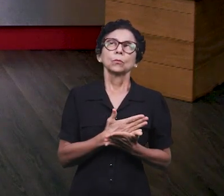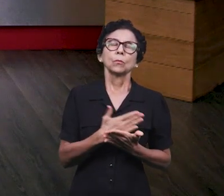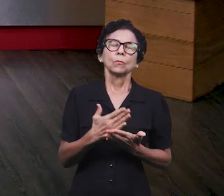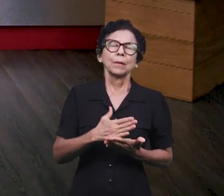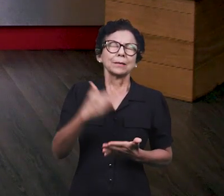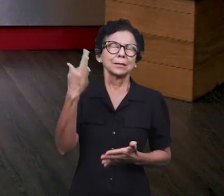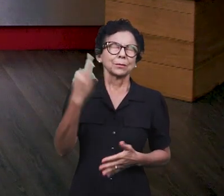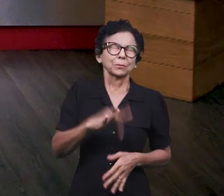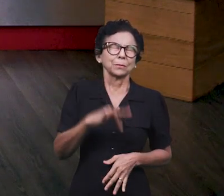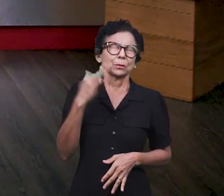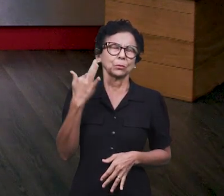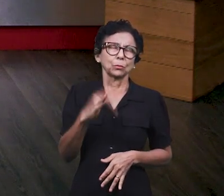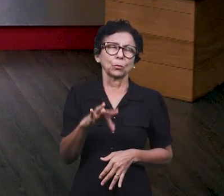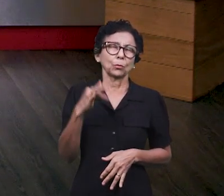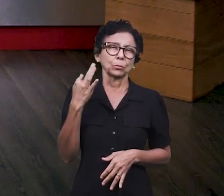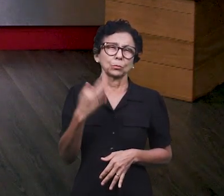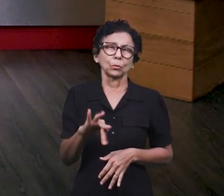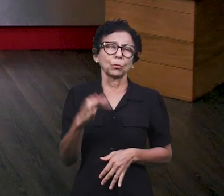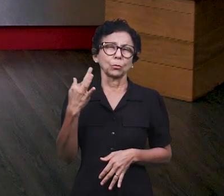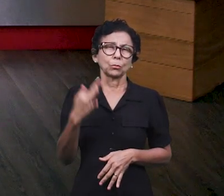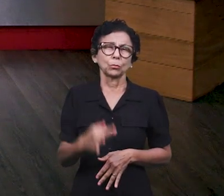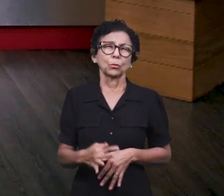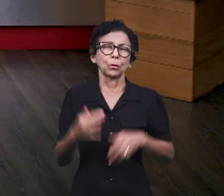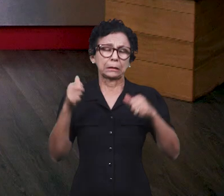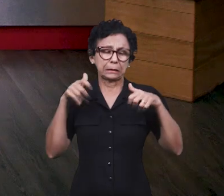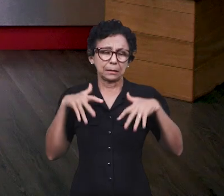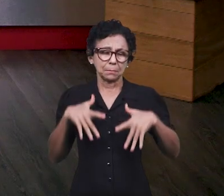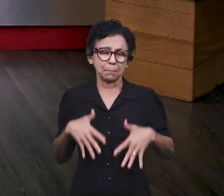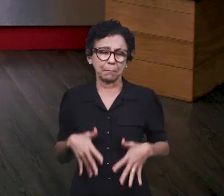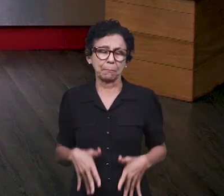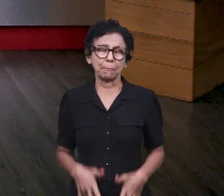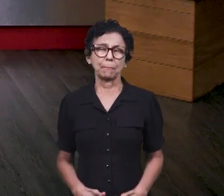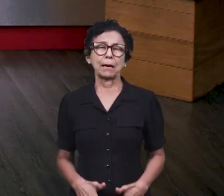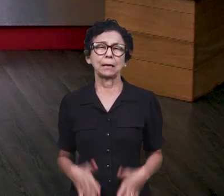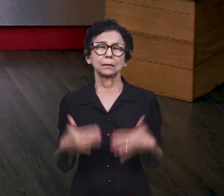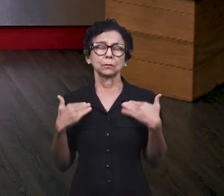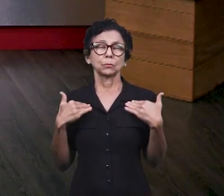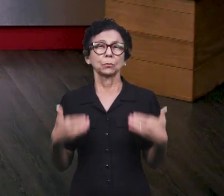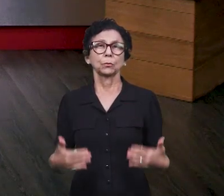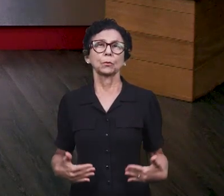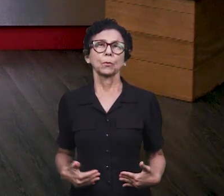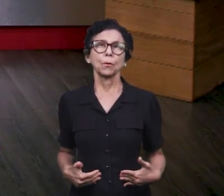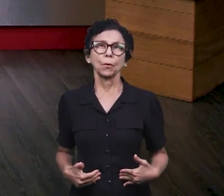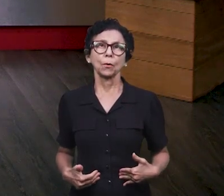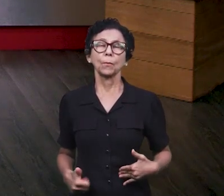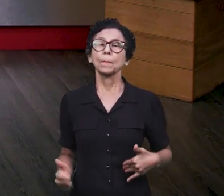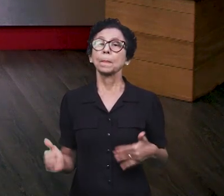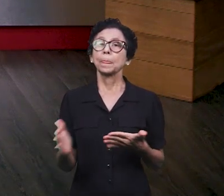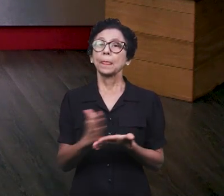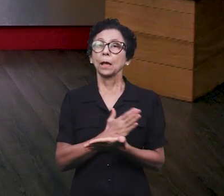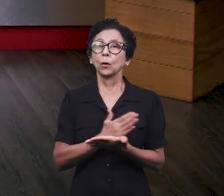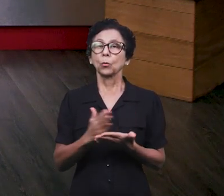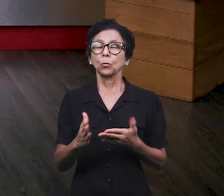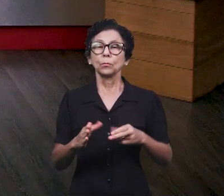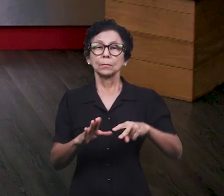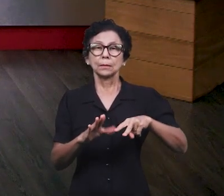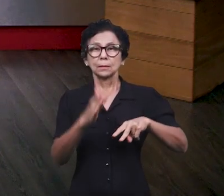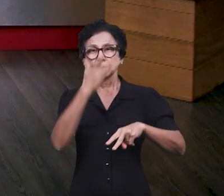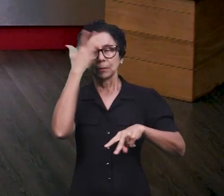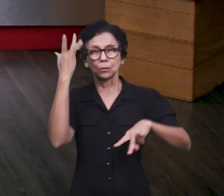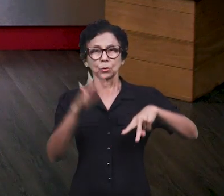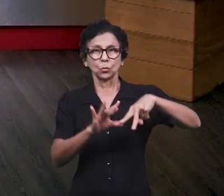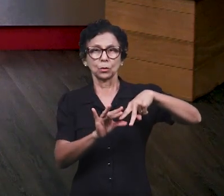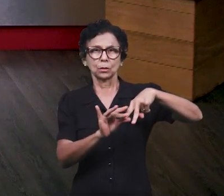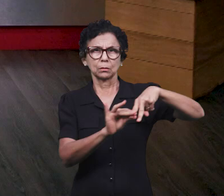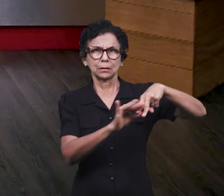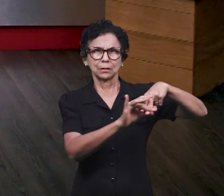que progride envolvendo o corpo inteiro. O motivo pelo qual algumas pessoas desenvolvem a fibromialgia e